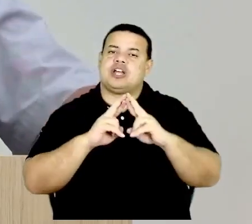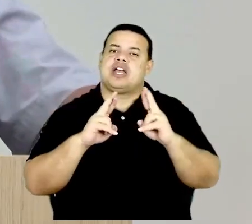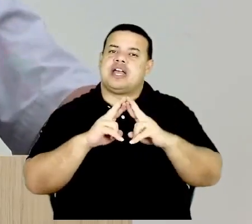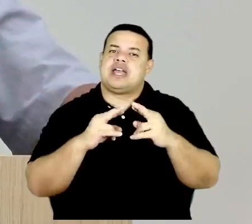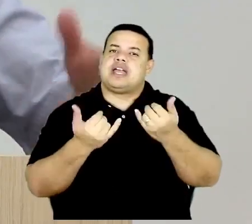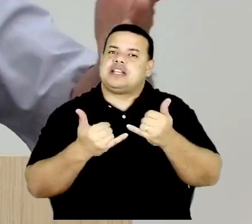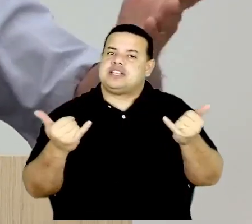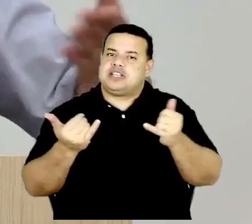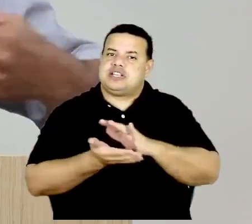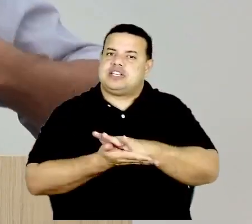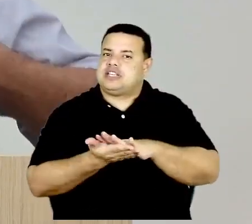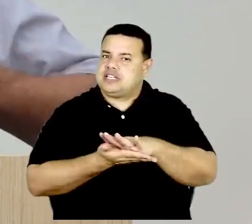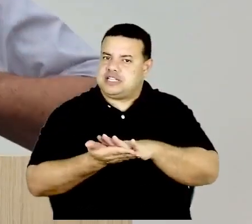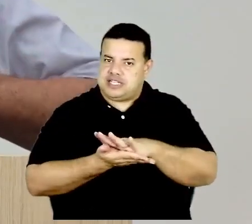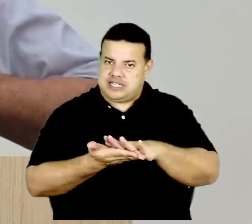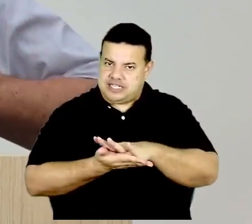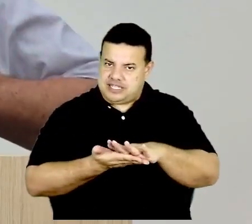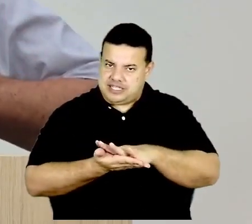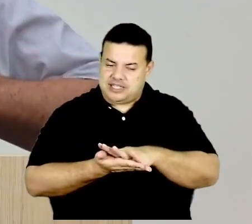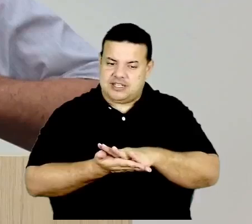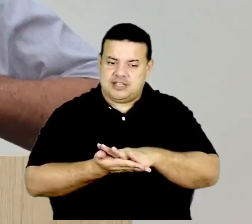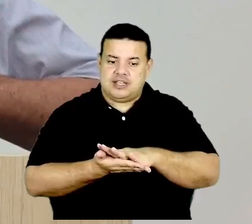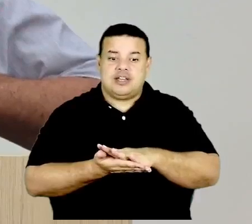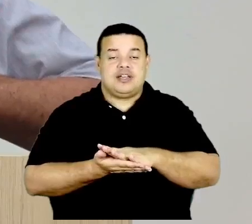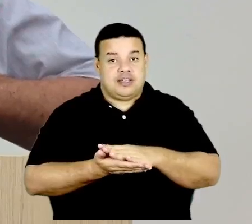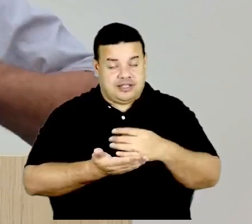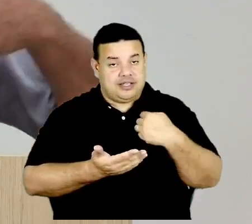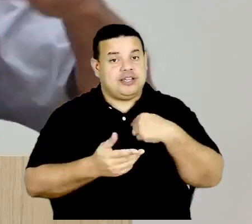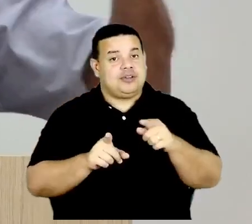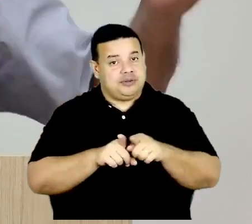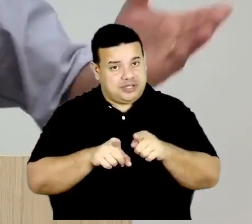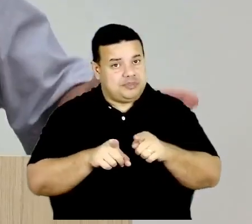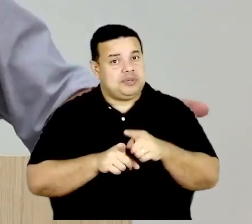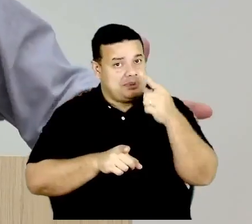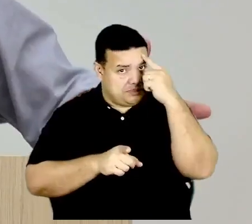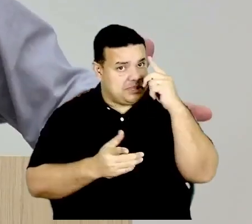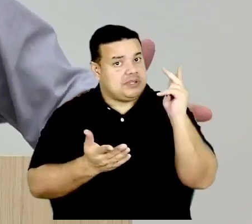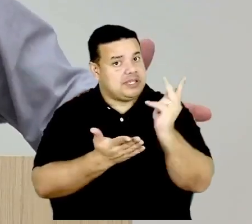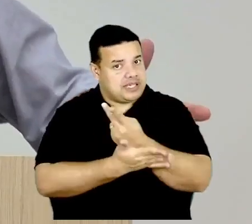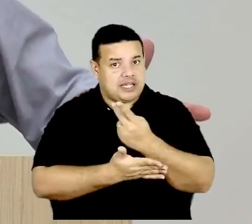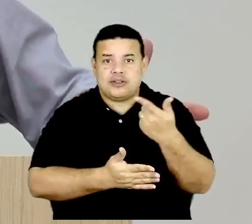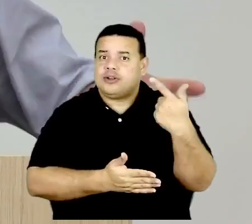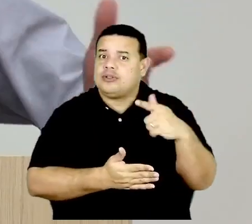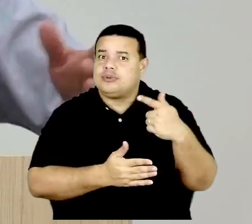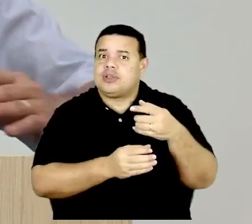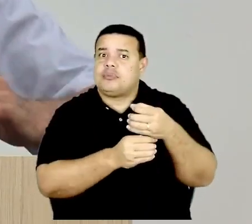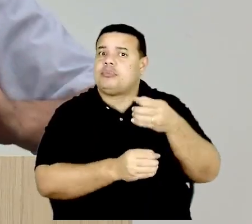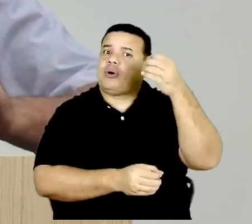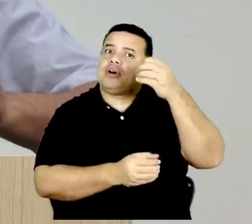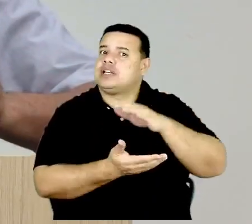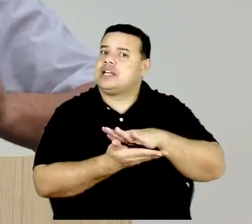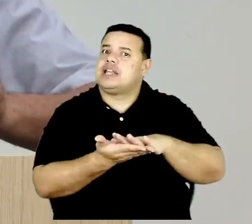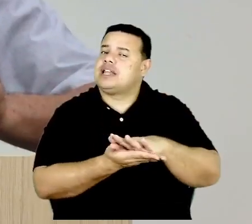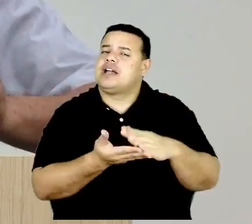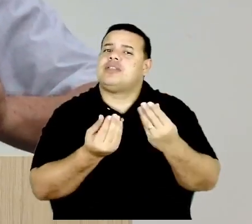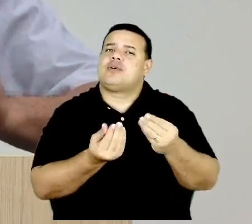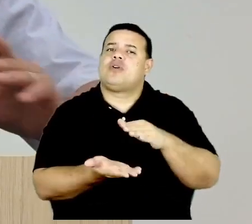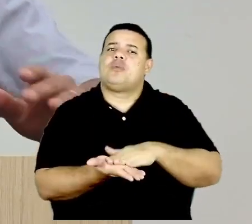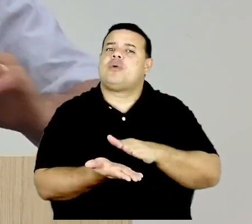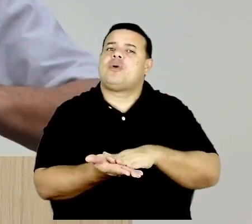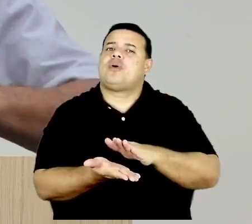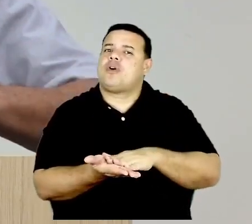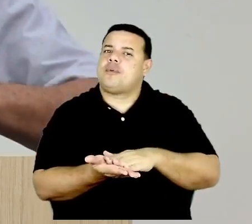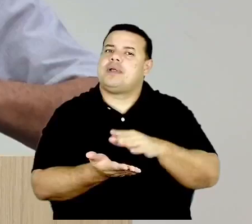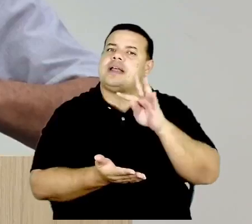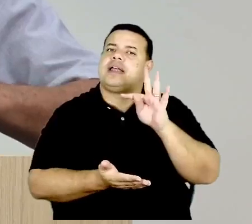naquela localidade. Eu também, se você perguntar, eu acho errado cobrar, se não tem nem o poste. Como é que se quer cobrar a taxa